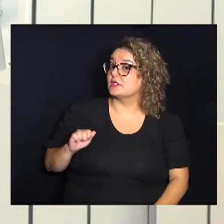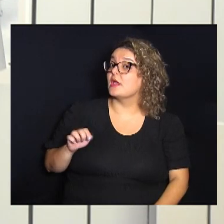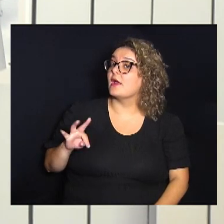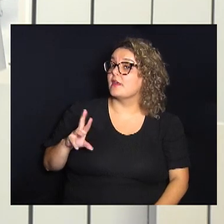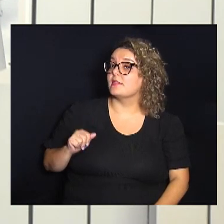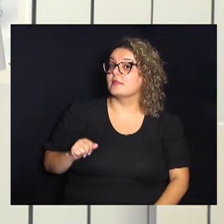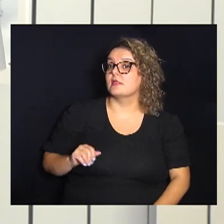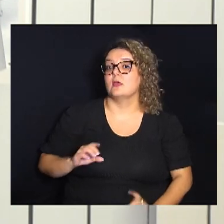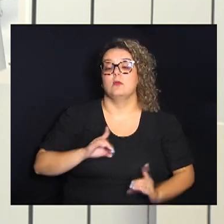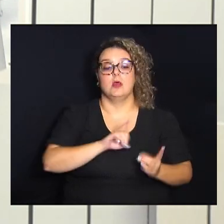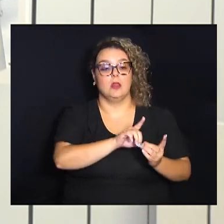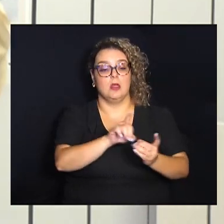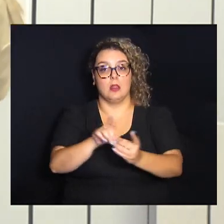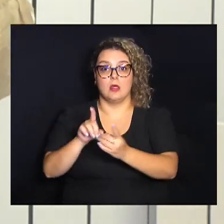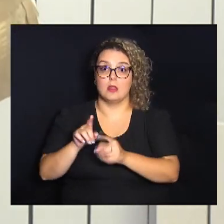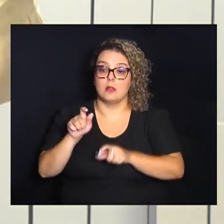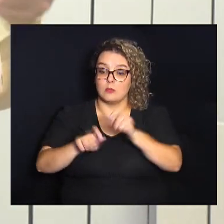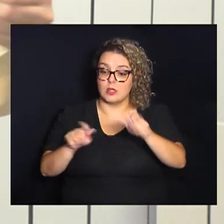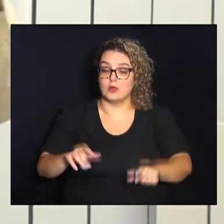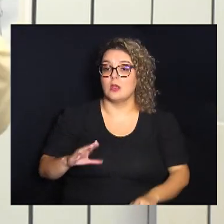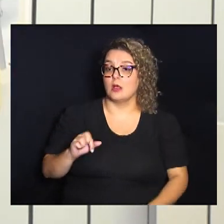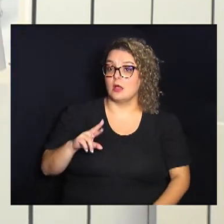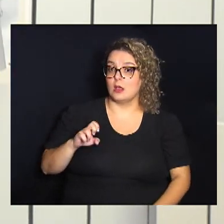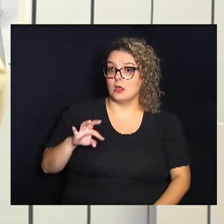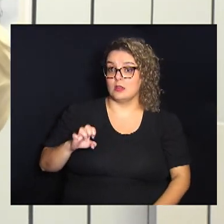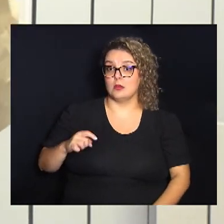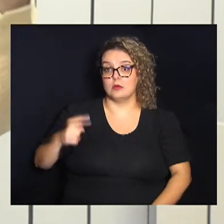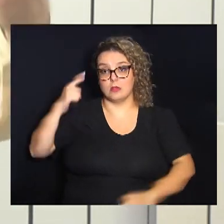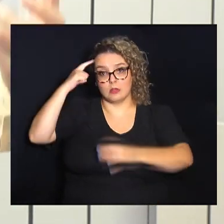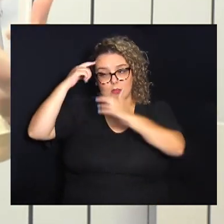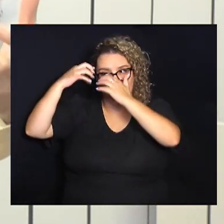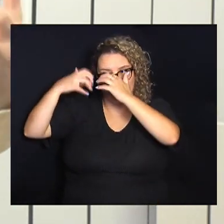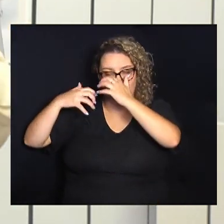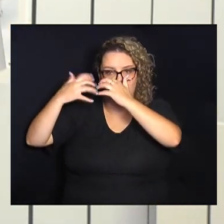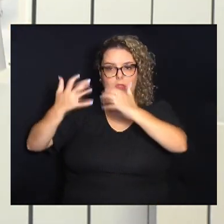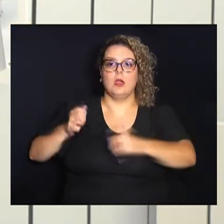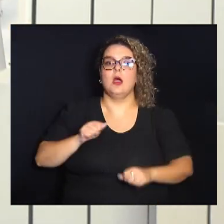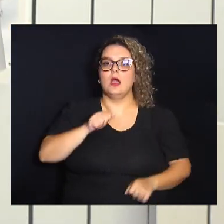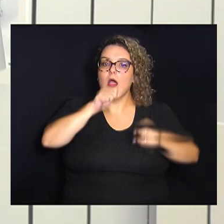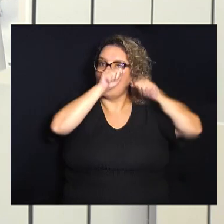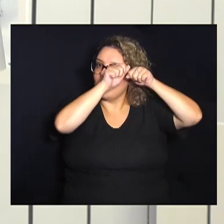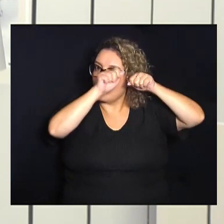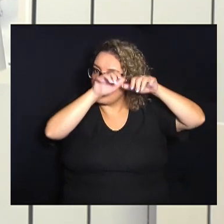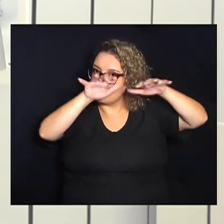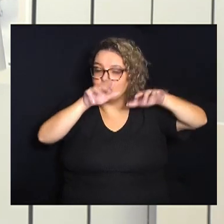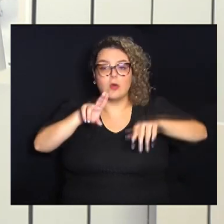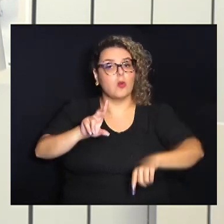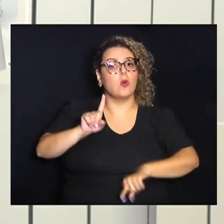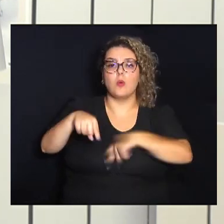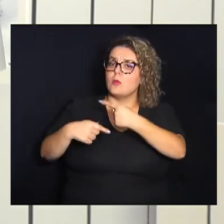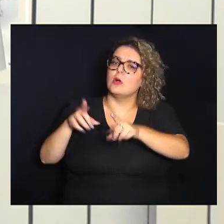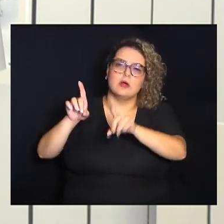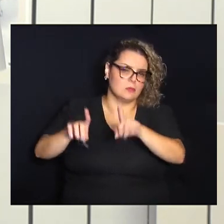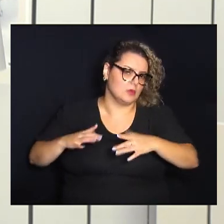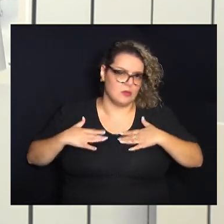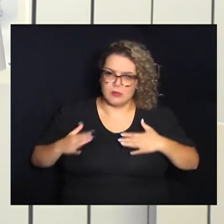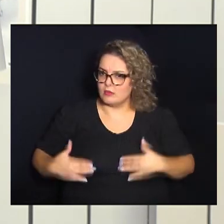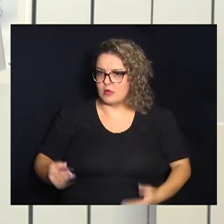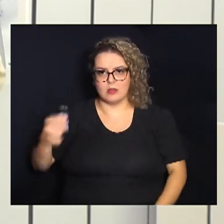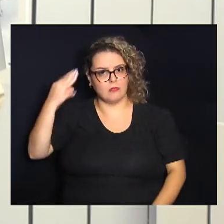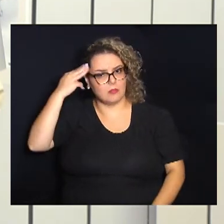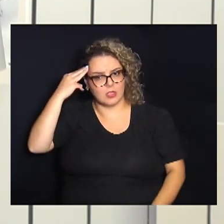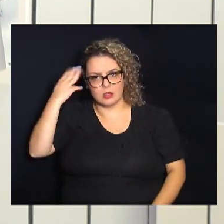a atender pessoas carentes com paralisia cerebral, autismo ou deficiências física,